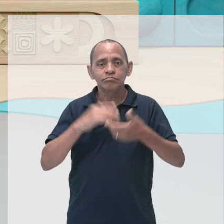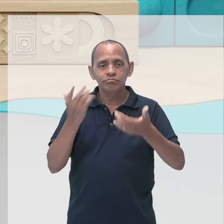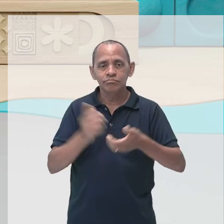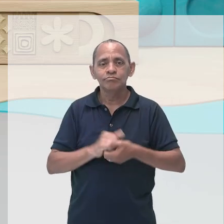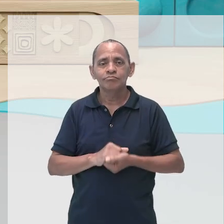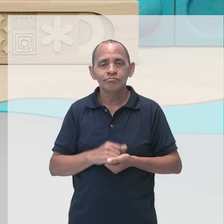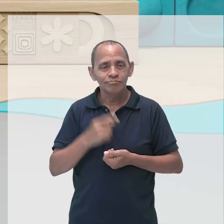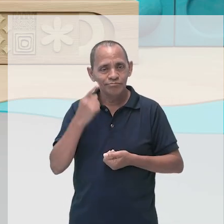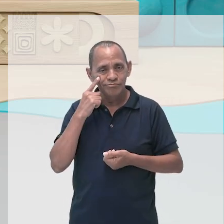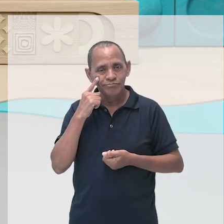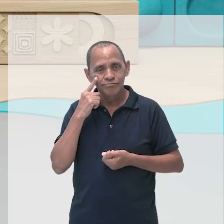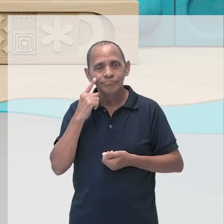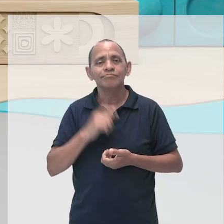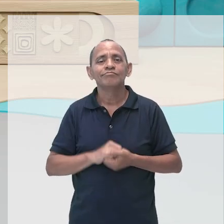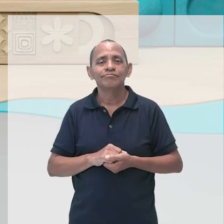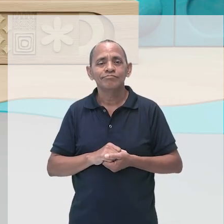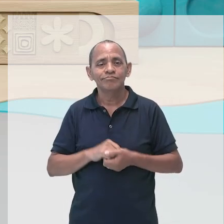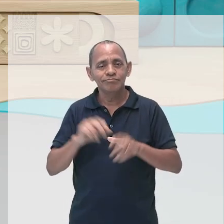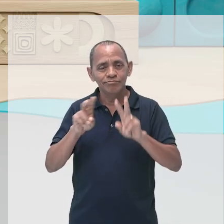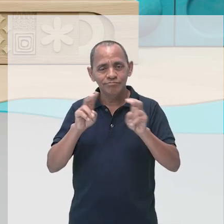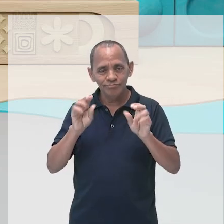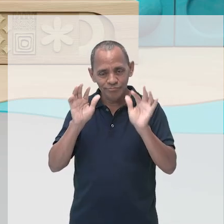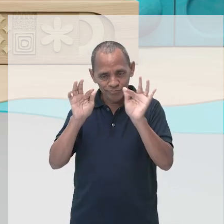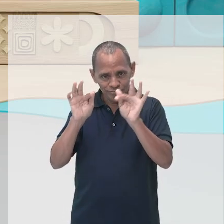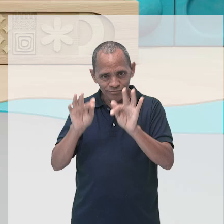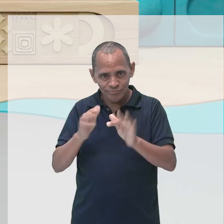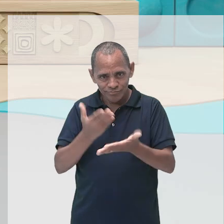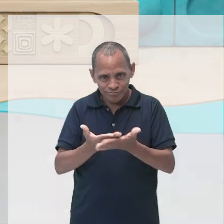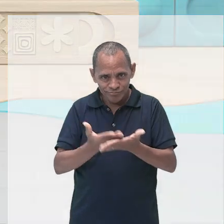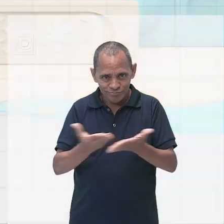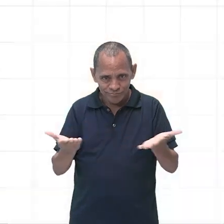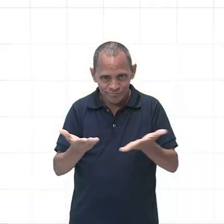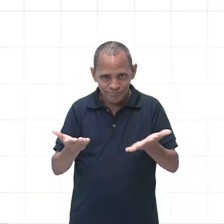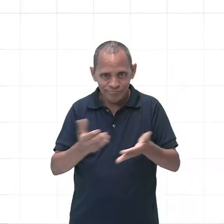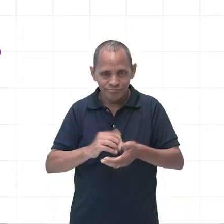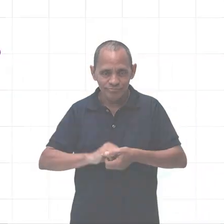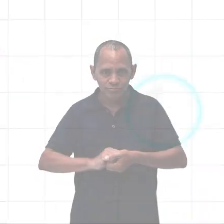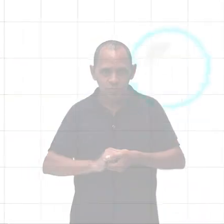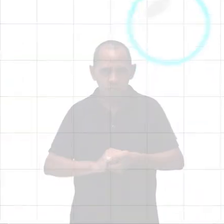Então, já que vimos tudo isso até aqui, vamos finalizar a nossa aula.